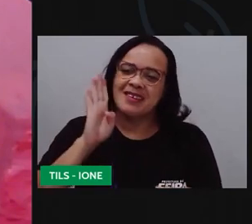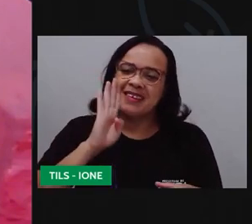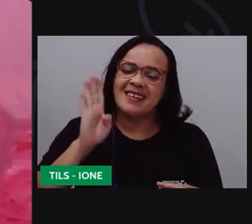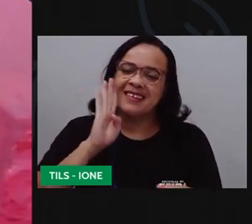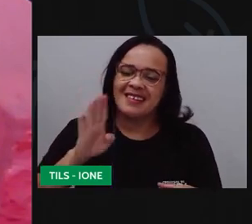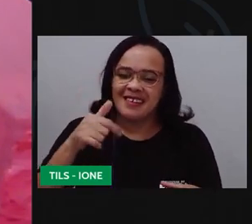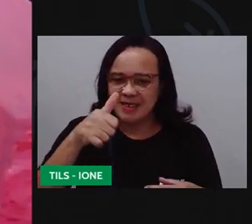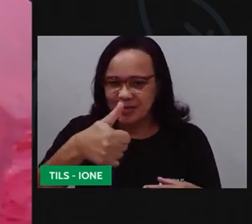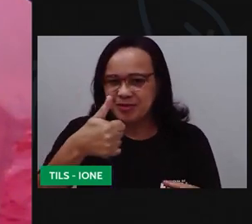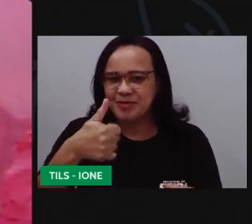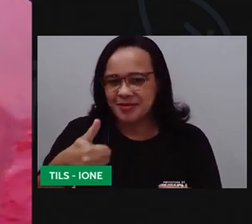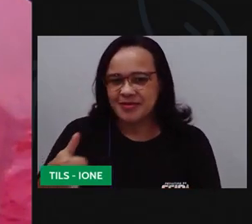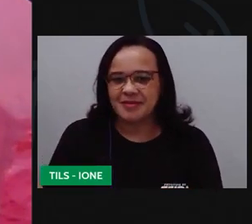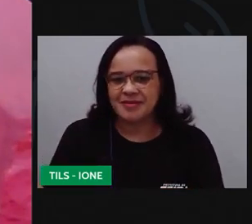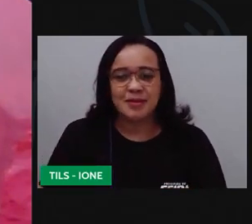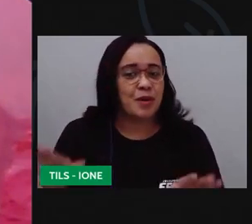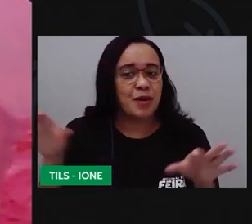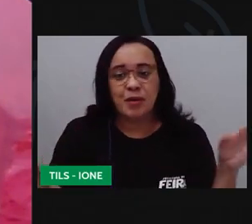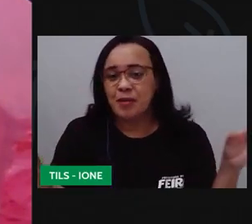ó